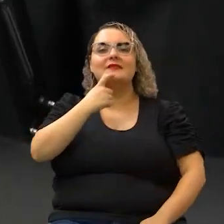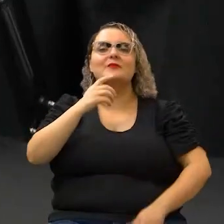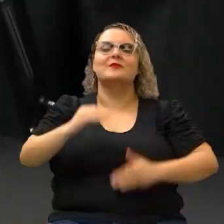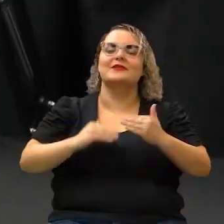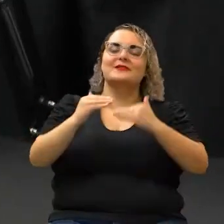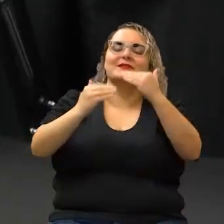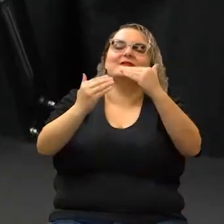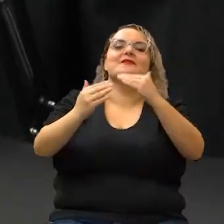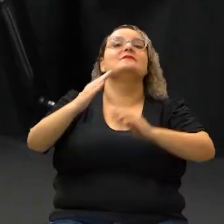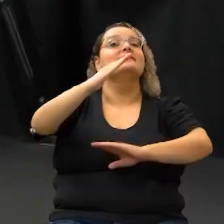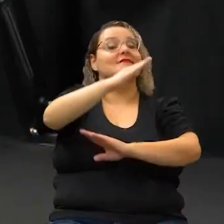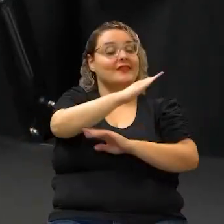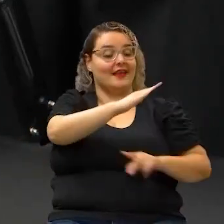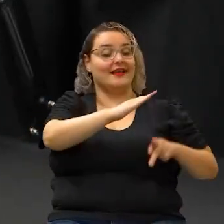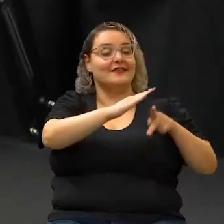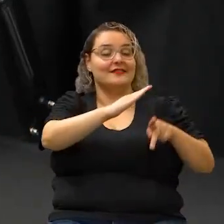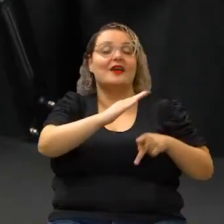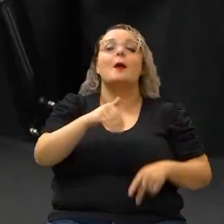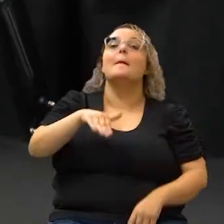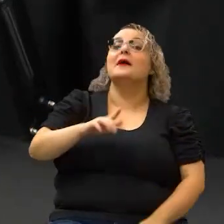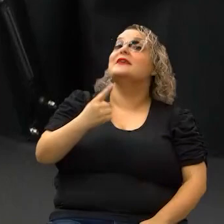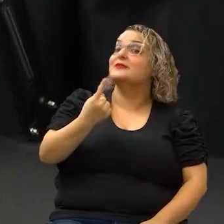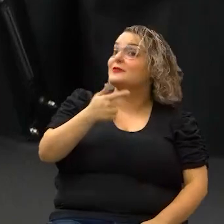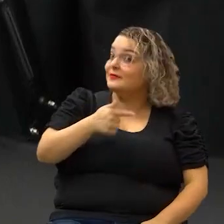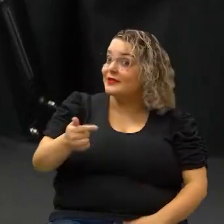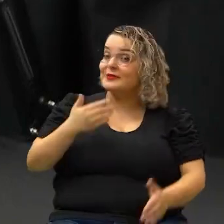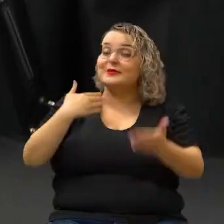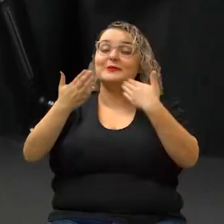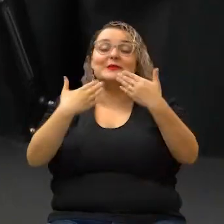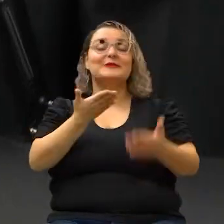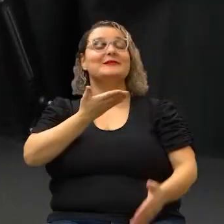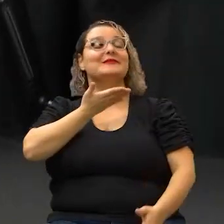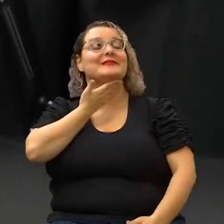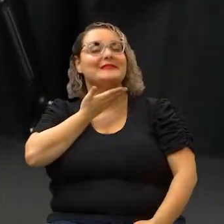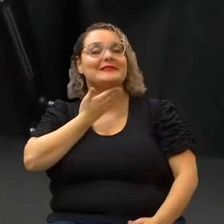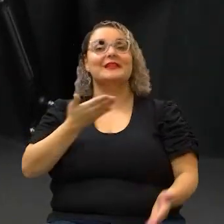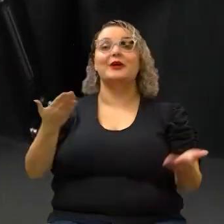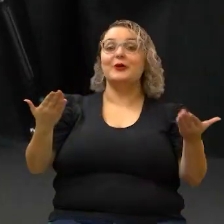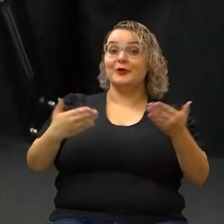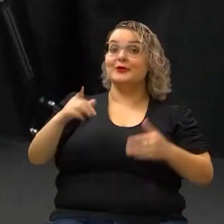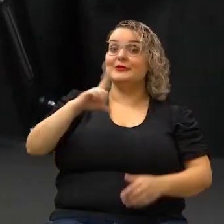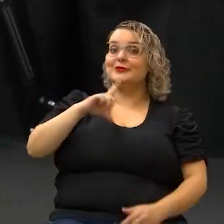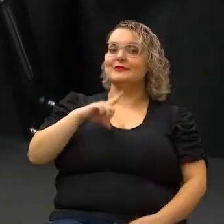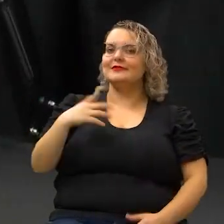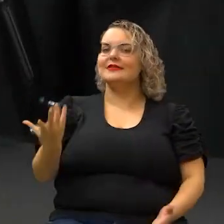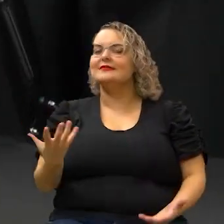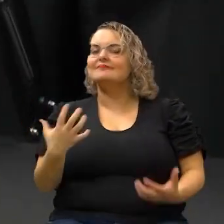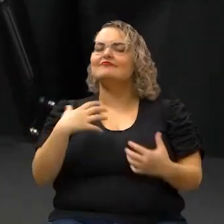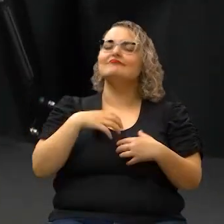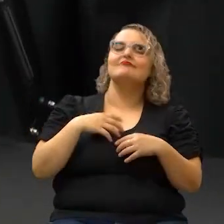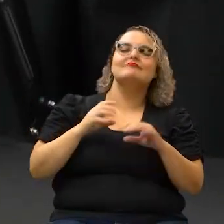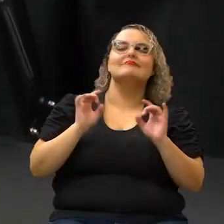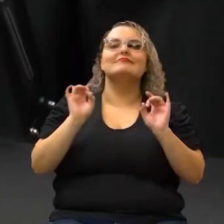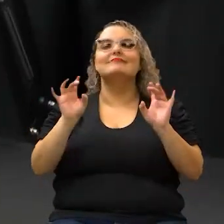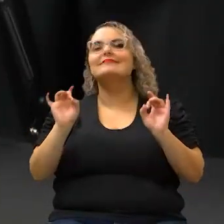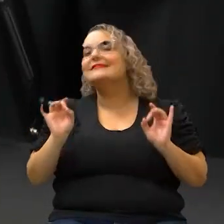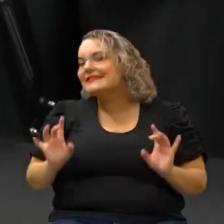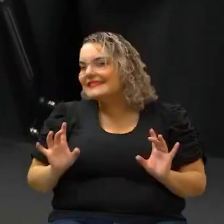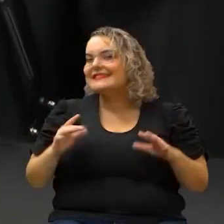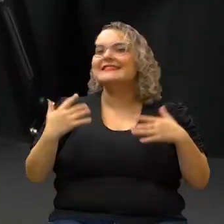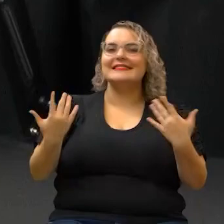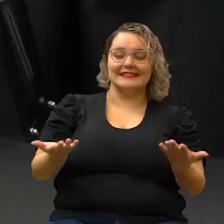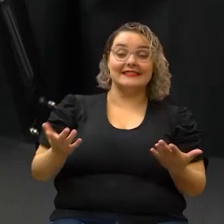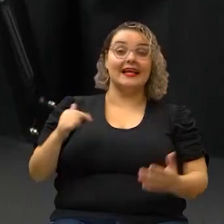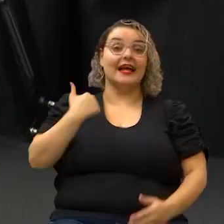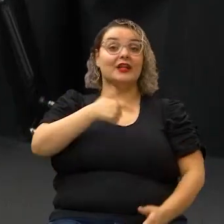Casa do Povo. Mais uma semana com um bate-papo aqui e hoje tem um gostinho especial. É